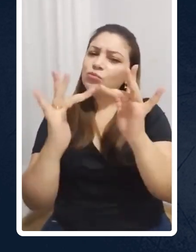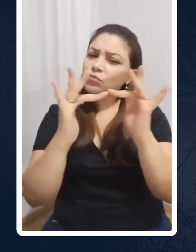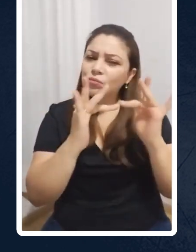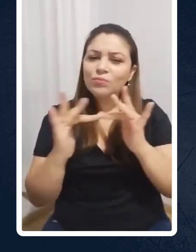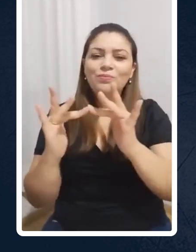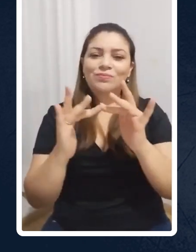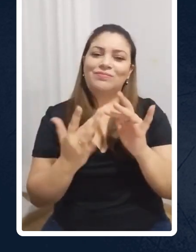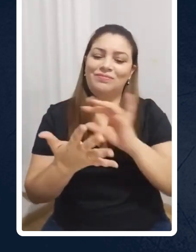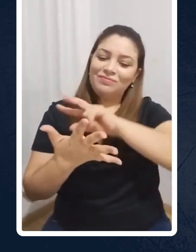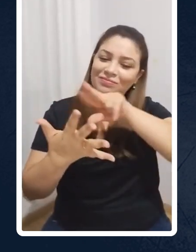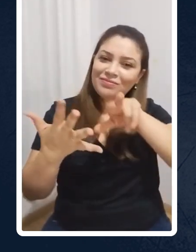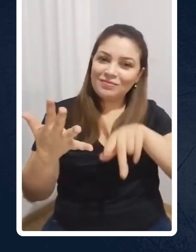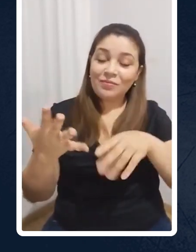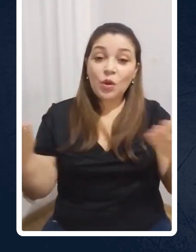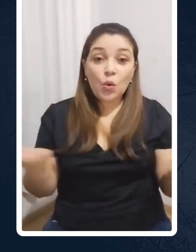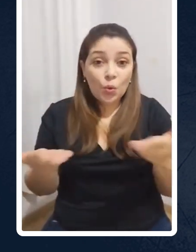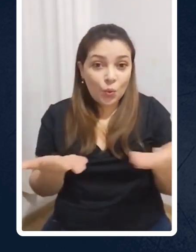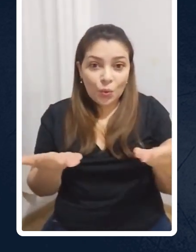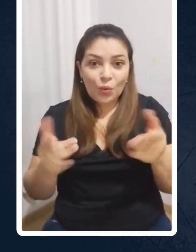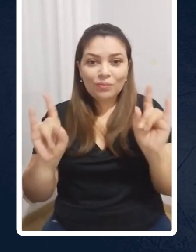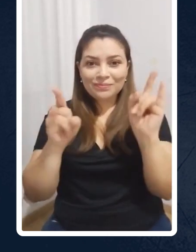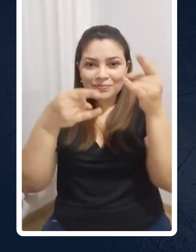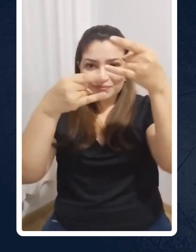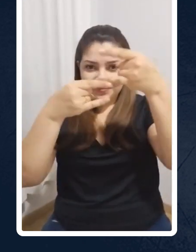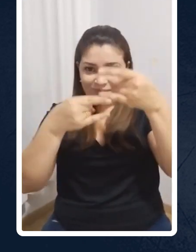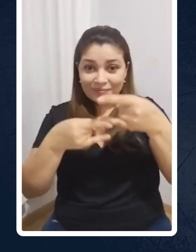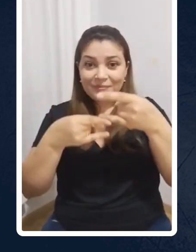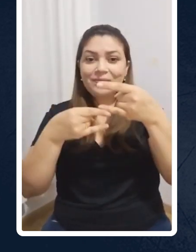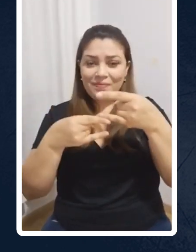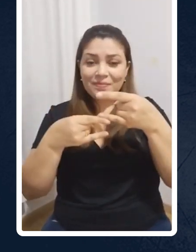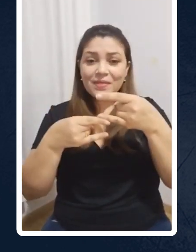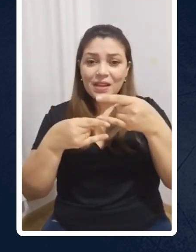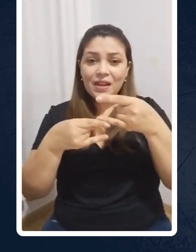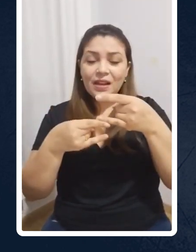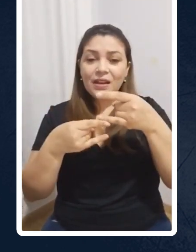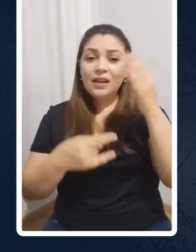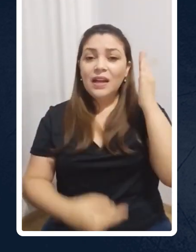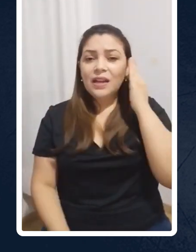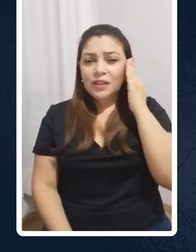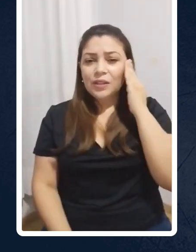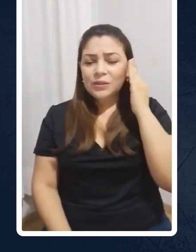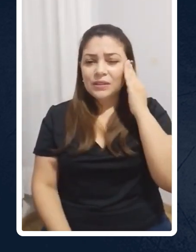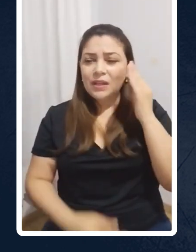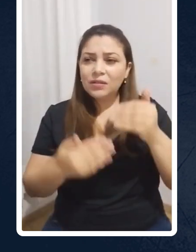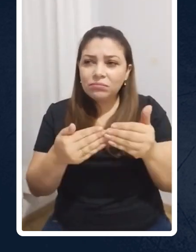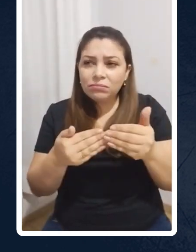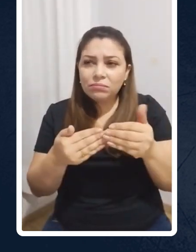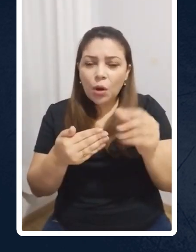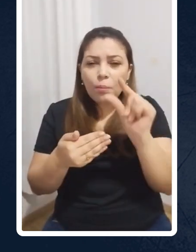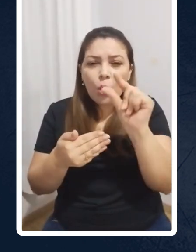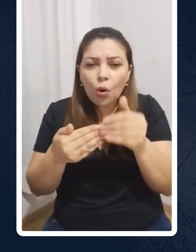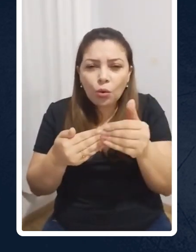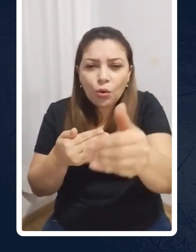A live de hoje, apesar de nós estarmos a poucos dias dos Dias das Mães, ela não é uma live que